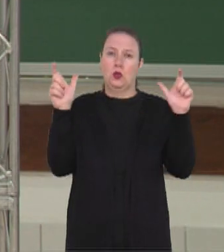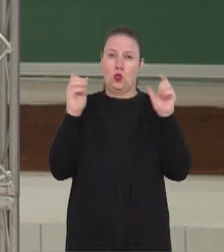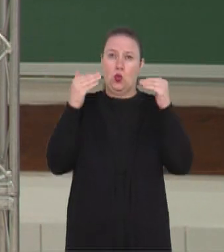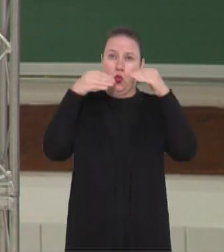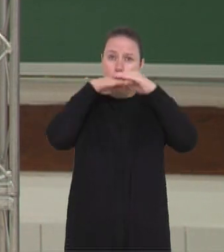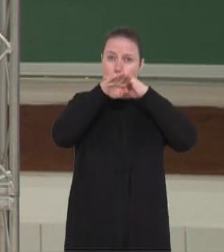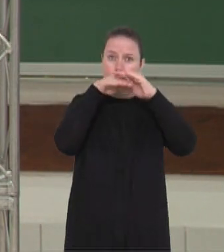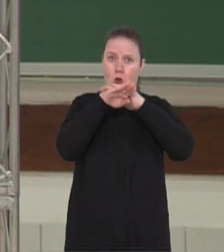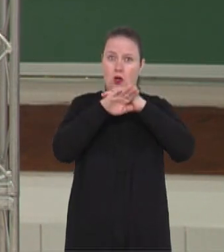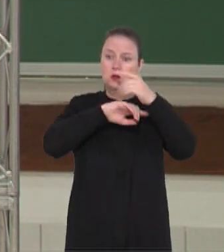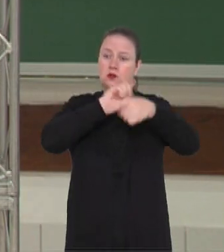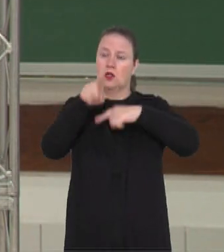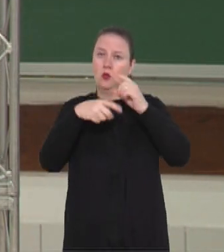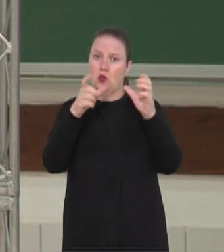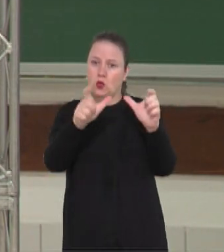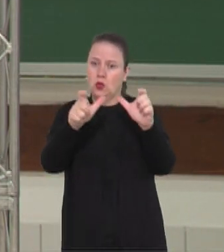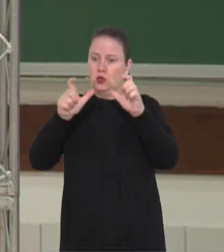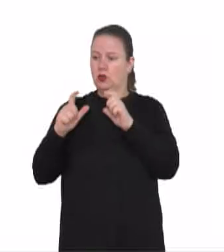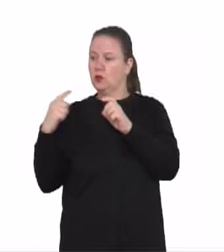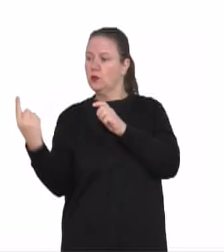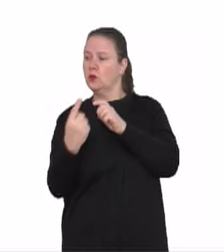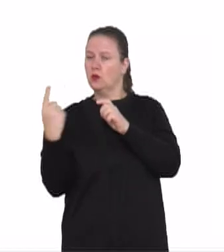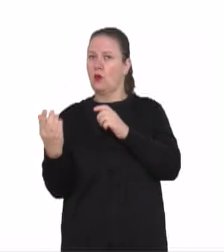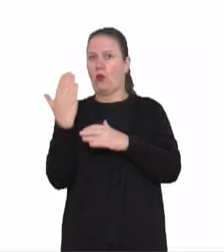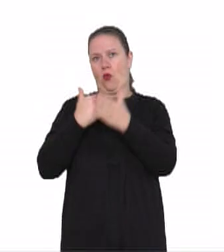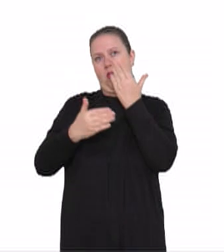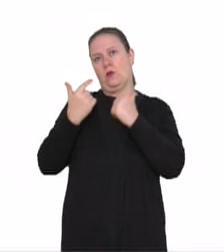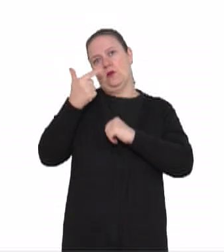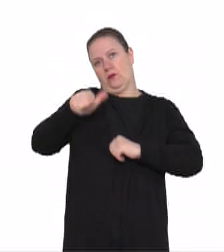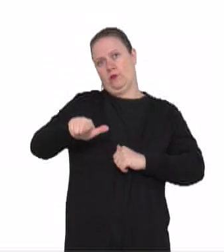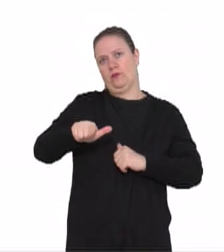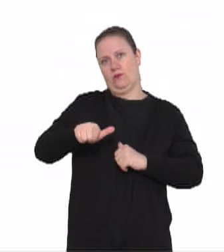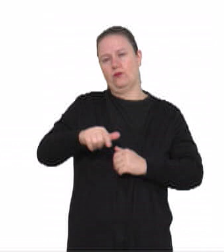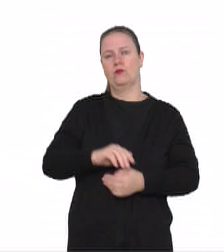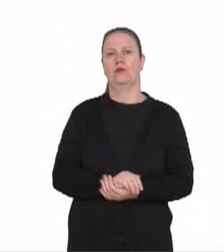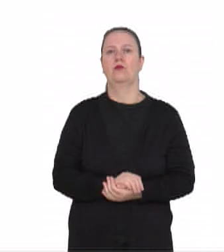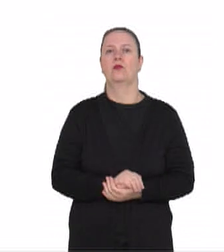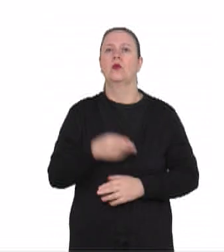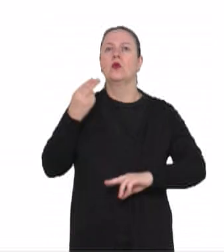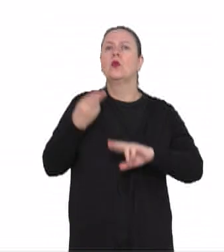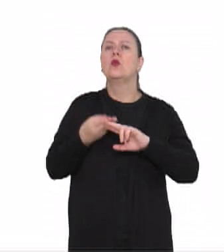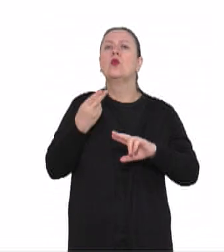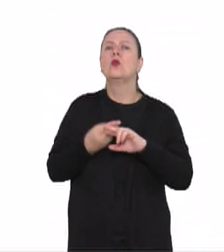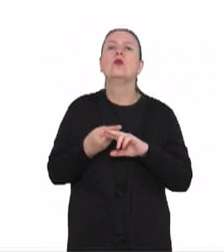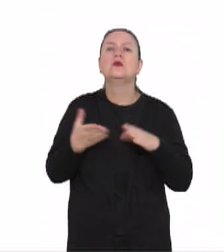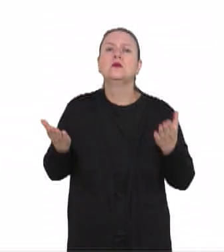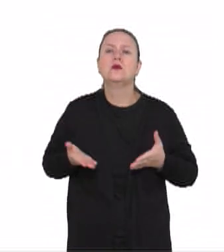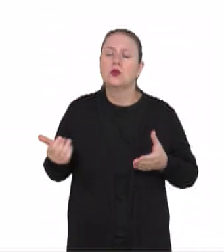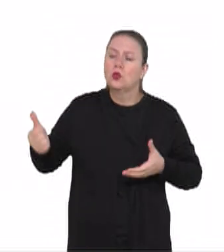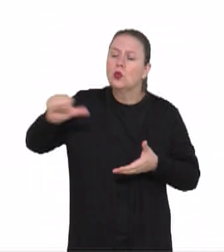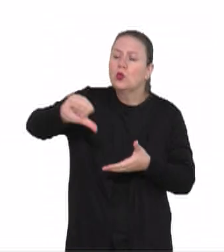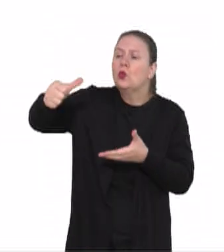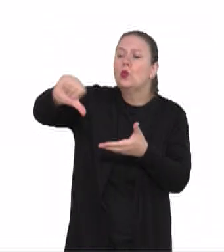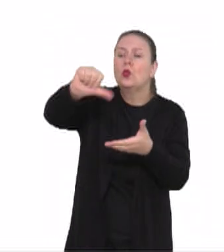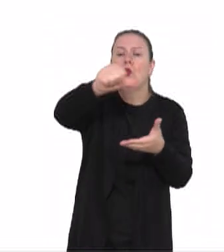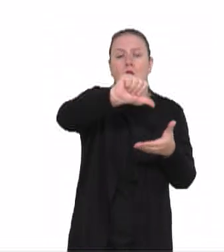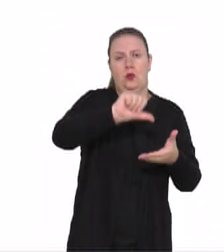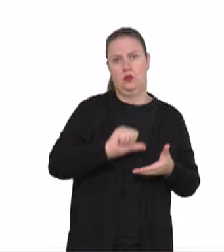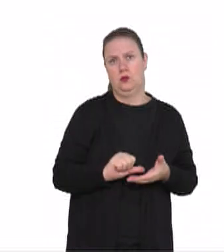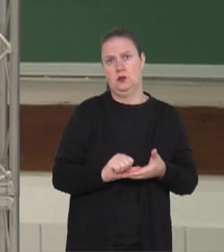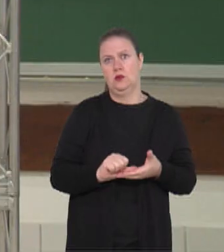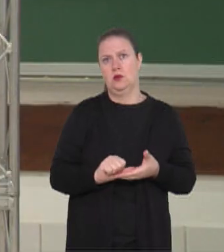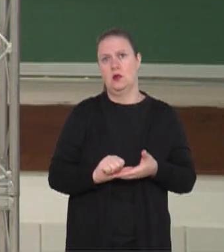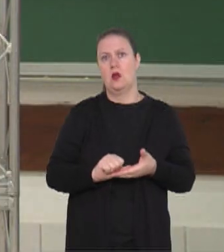and eat it later. O próximo, use a watering can, então use um regador. E o próximo, collect